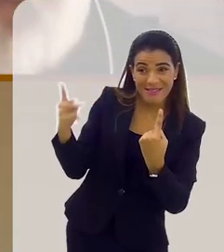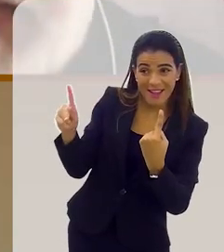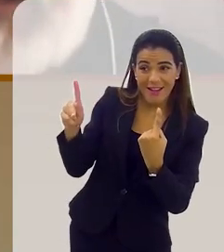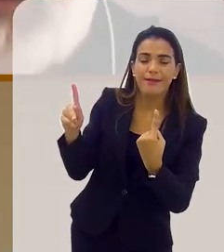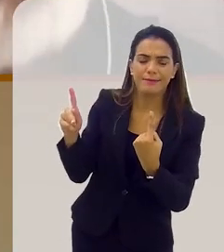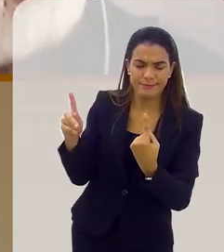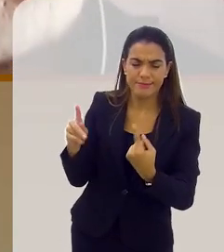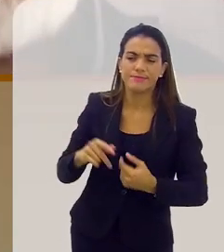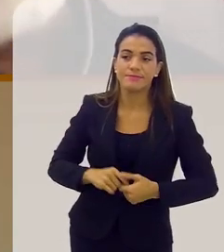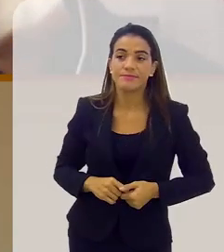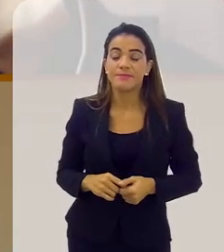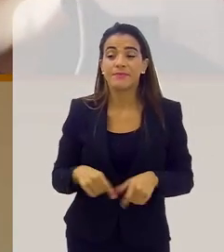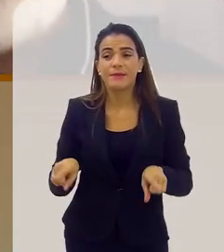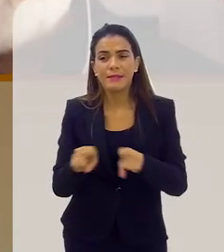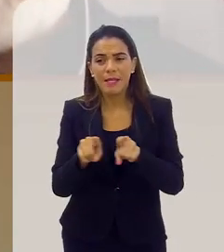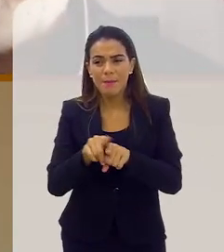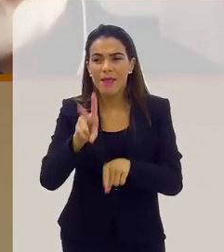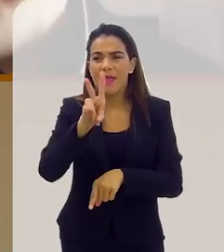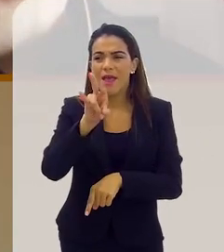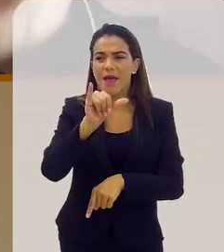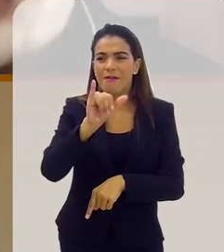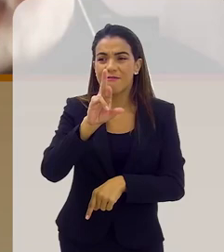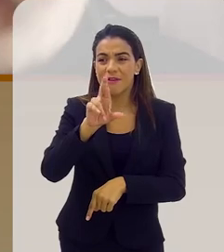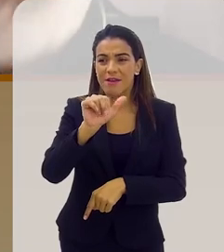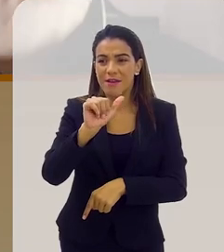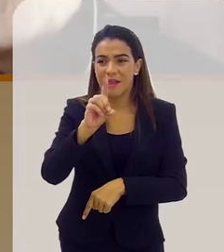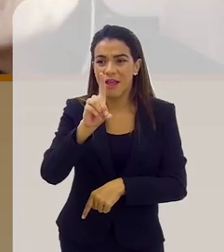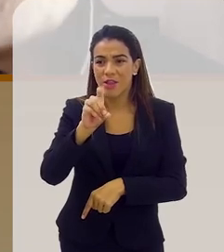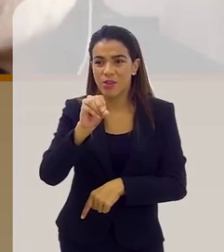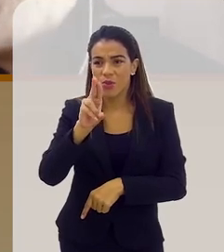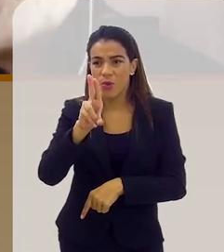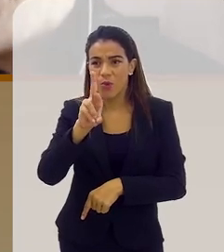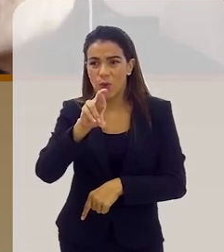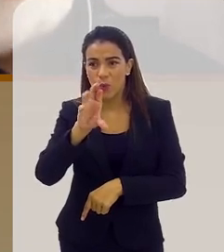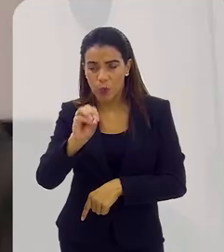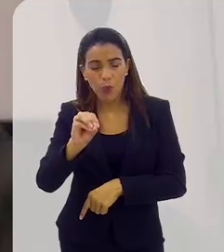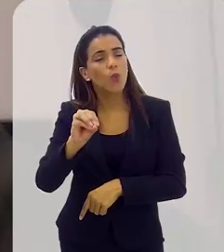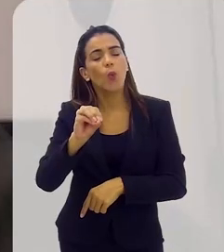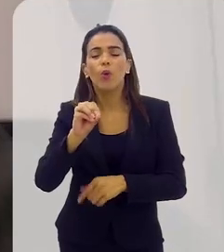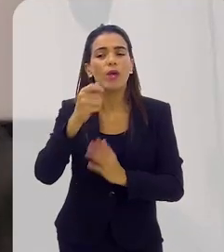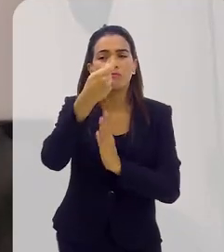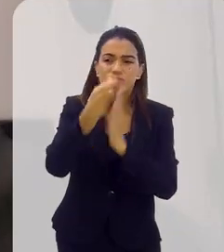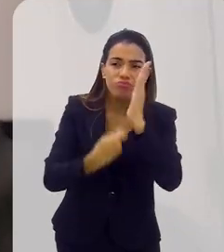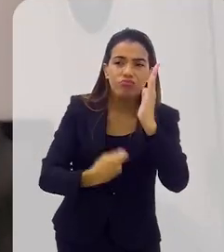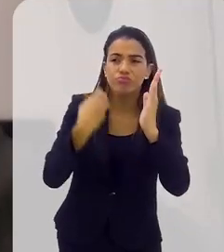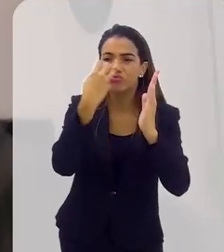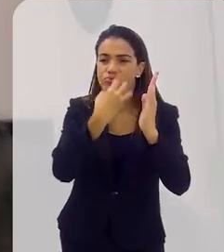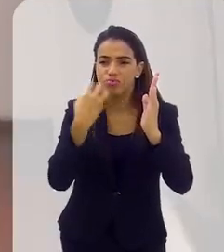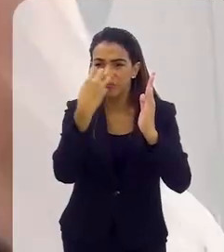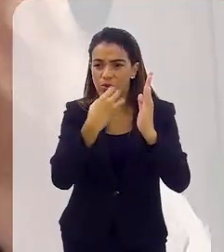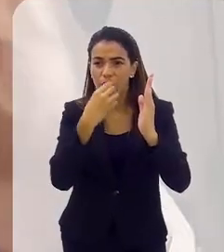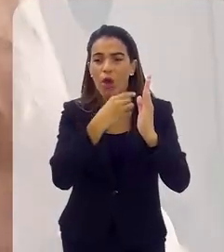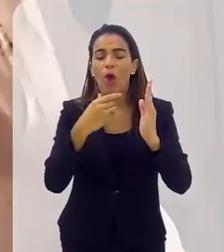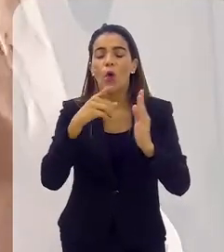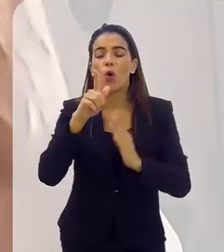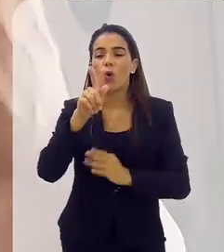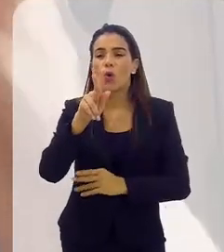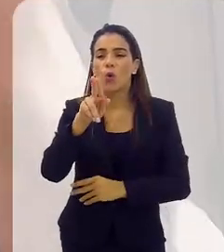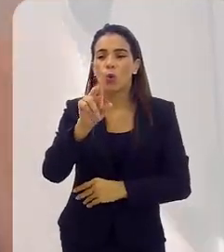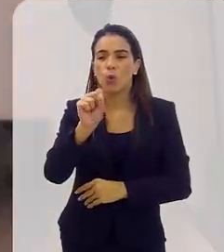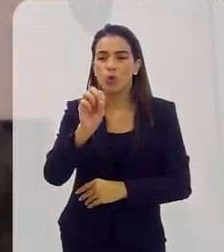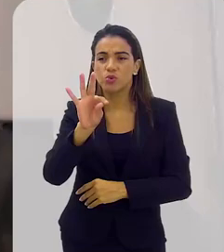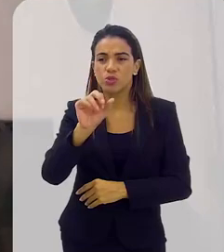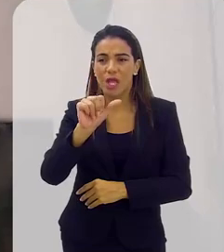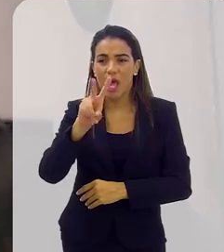e plasticamente falando, maravilhoso. A Viradouro, trazendo um enredo que Gustavo